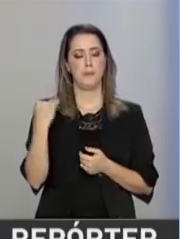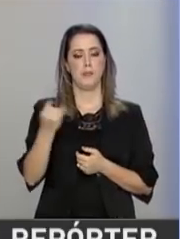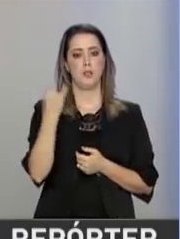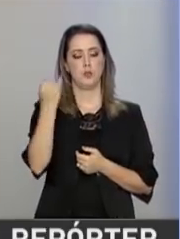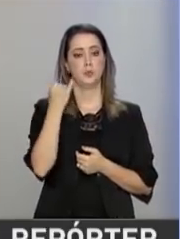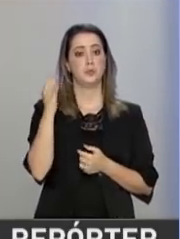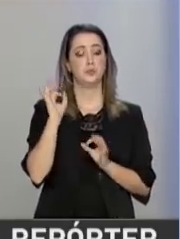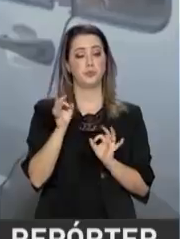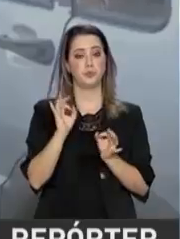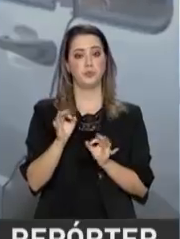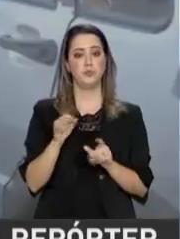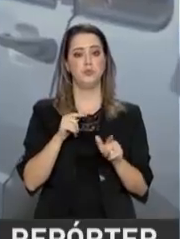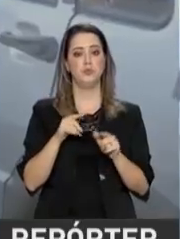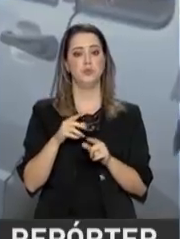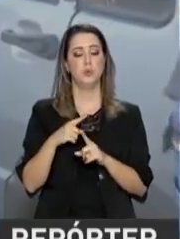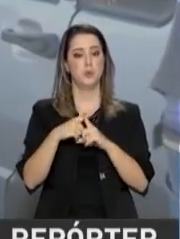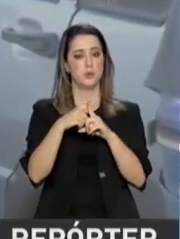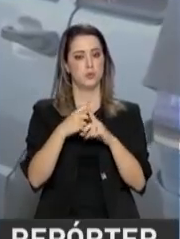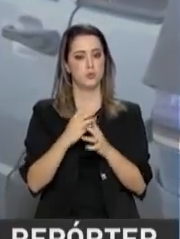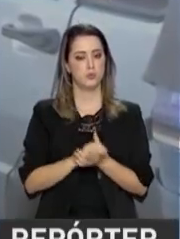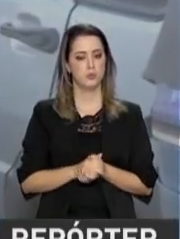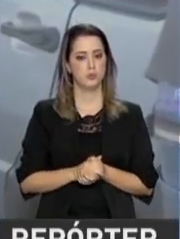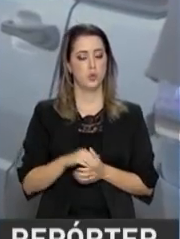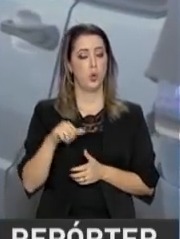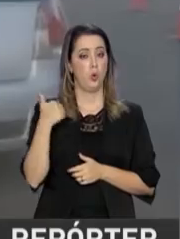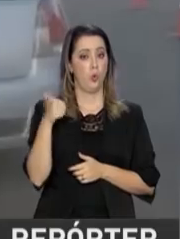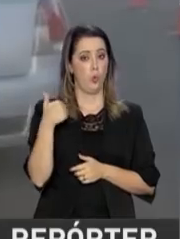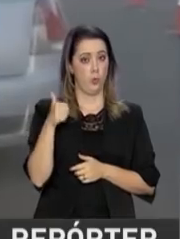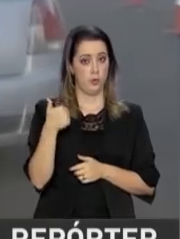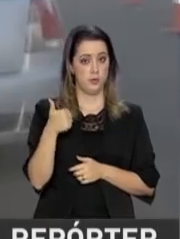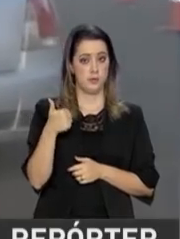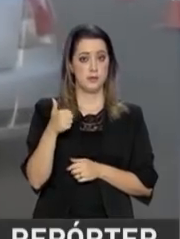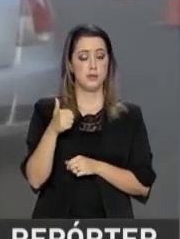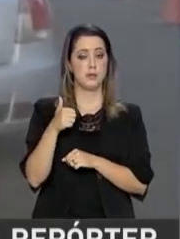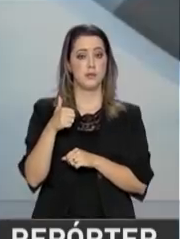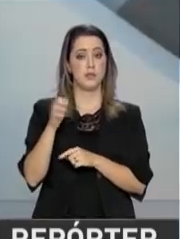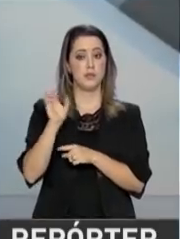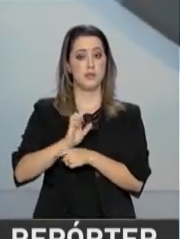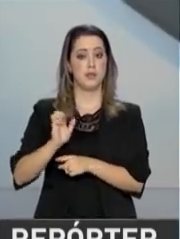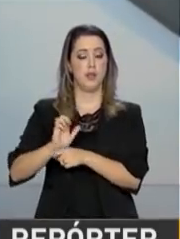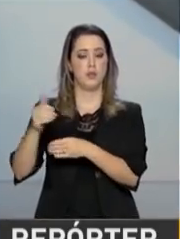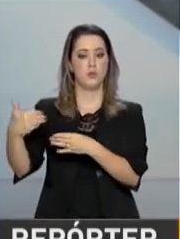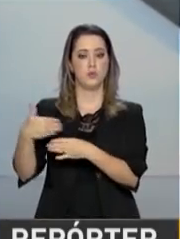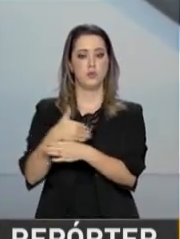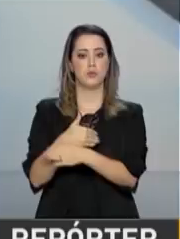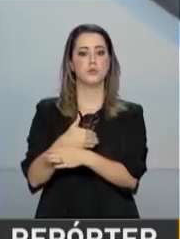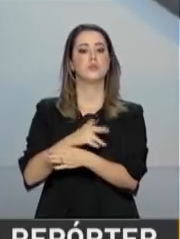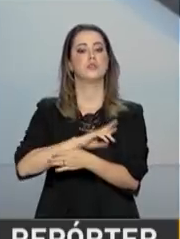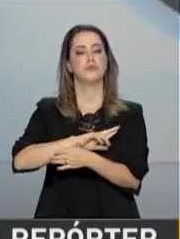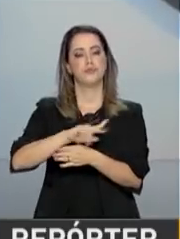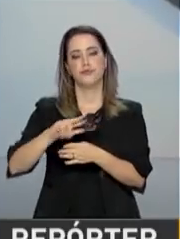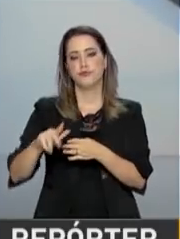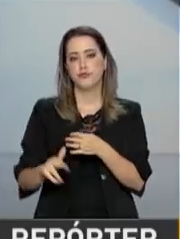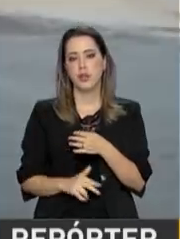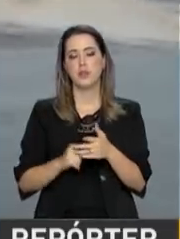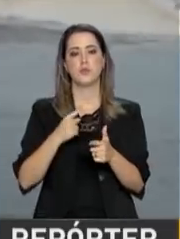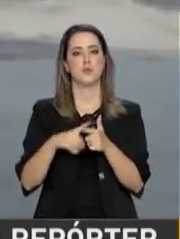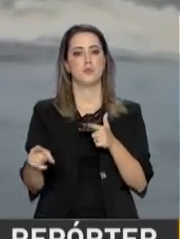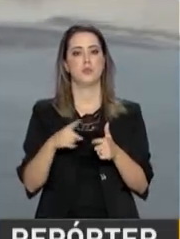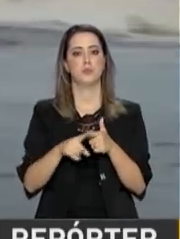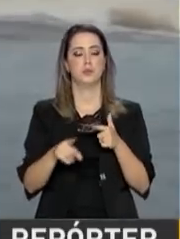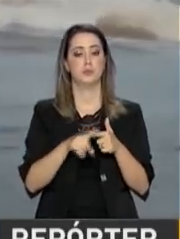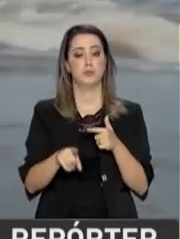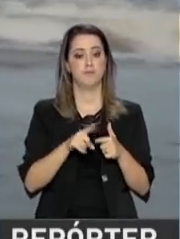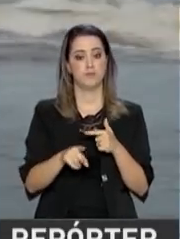muito positiva entre os 11 estados fronteiriços a maioria enfrenta algum tipo de problema nos últimos anos